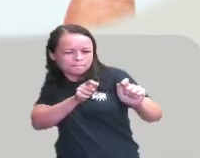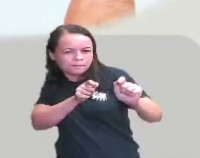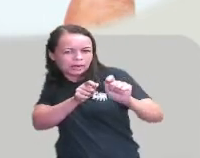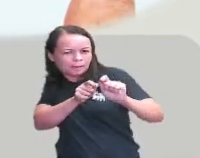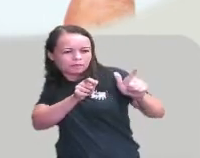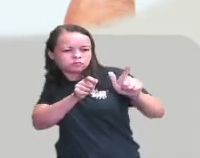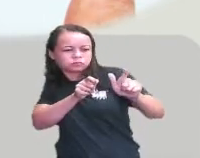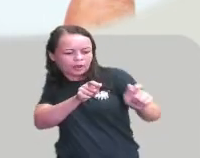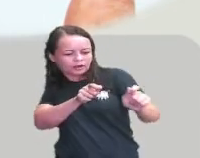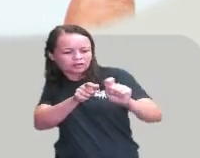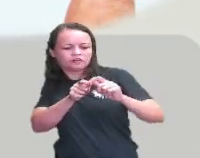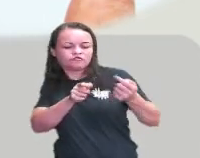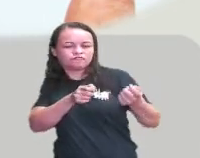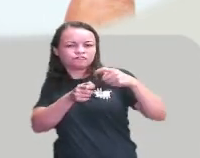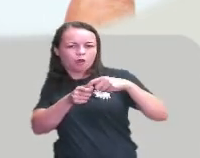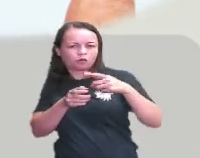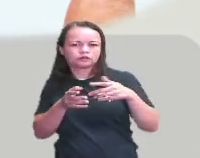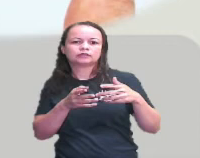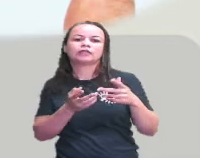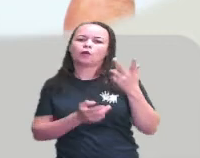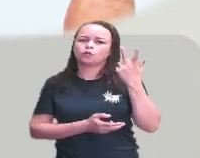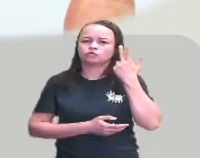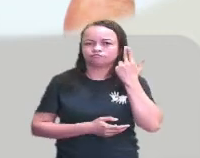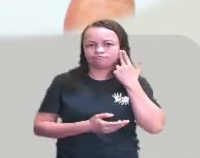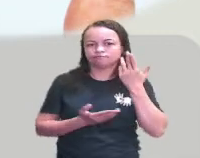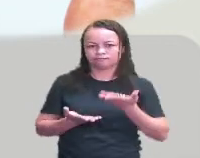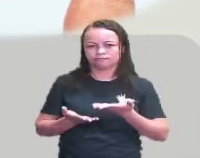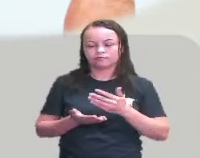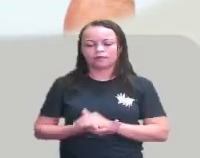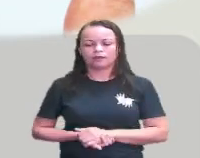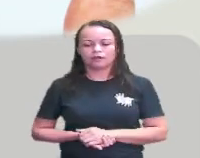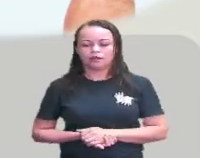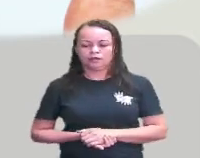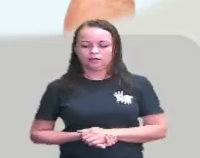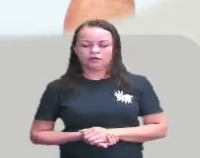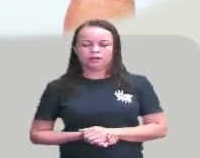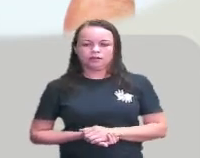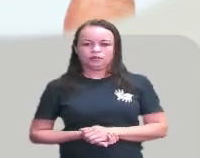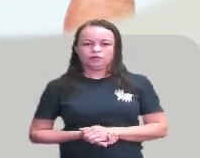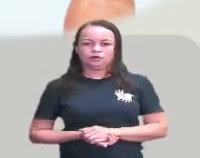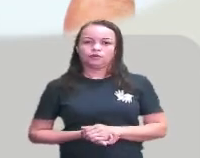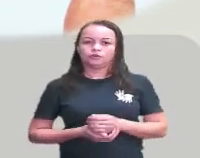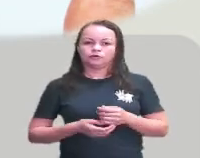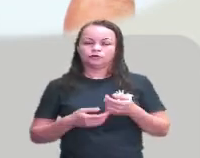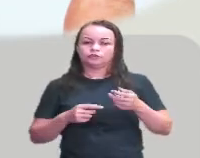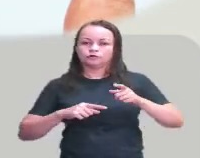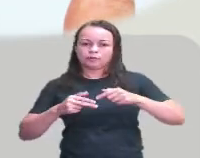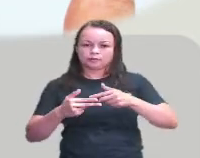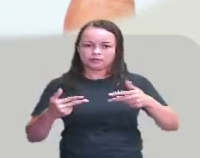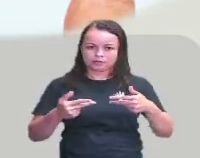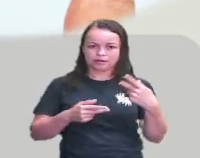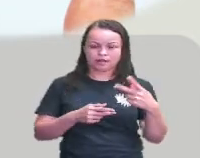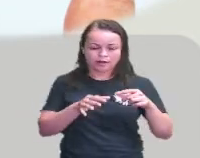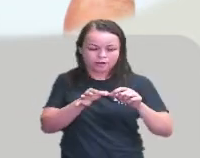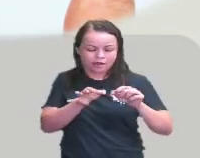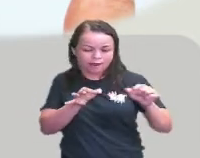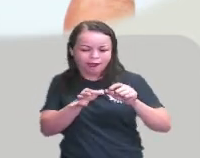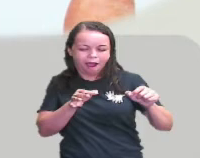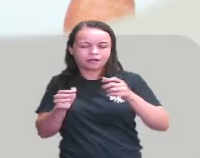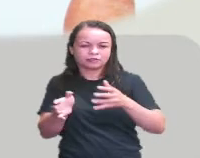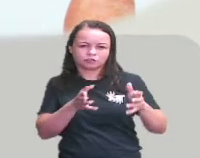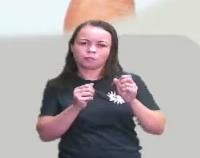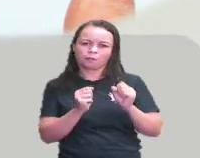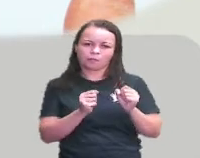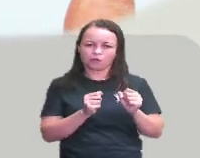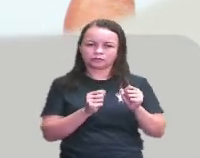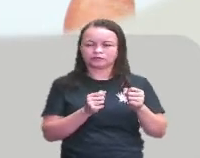sua composição, sua forma original. Os materiais elásticos podem ser deformados e